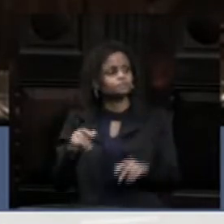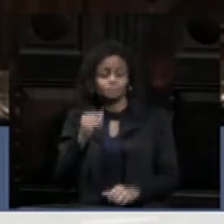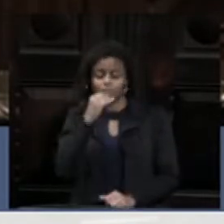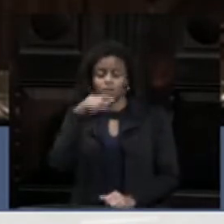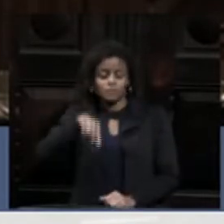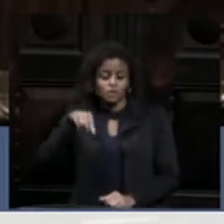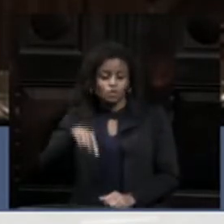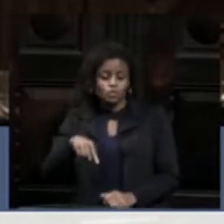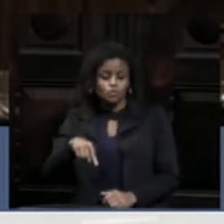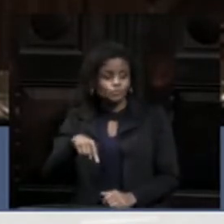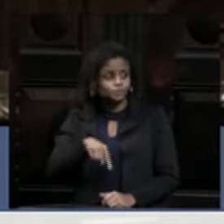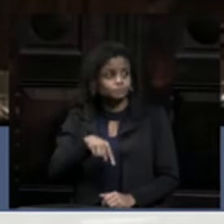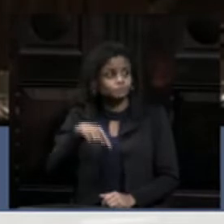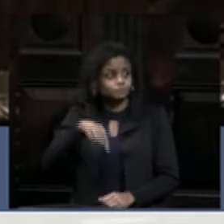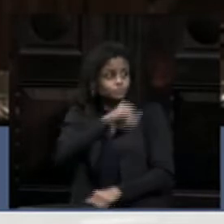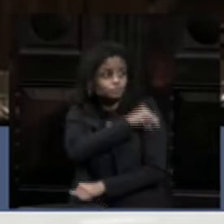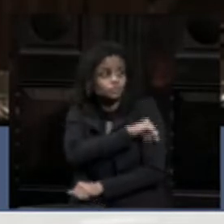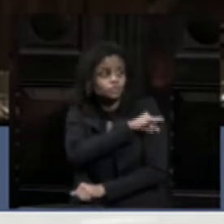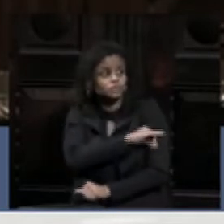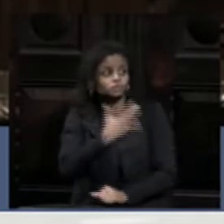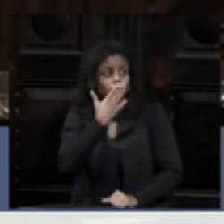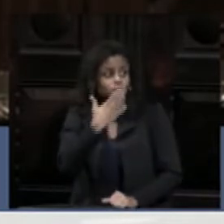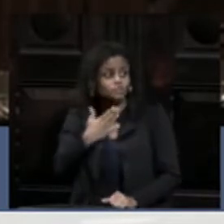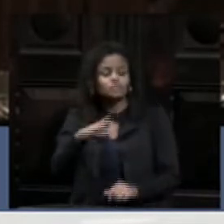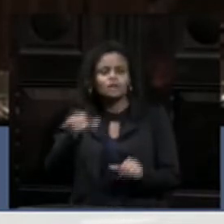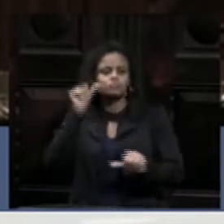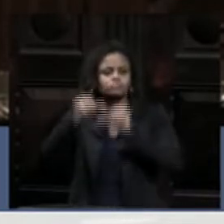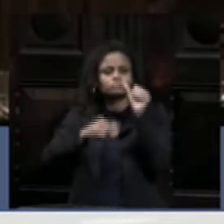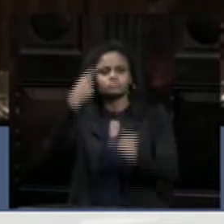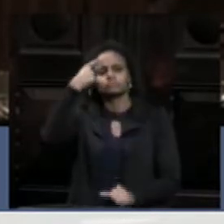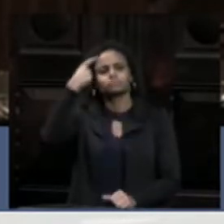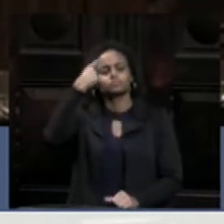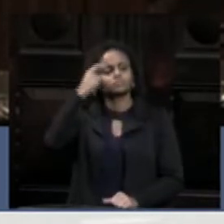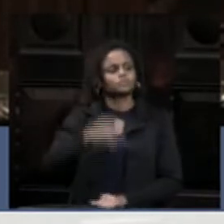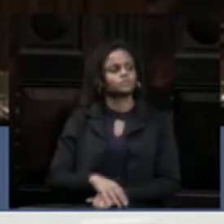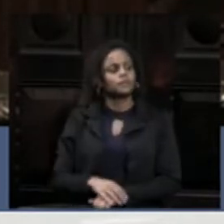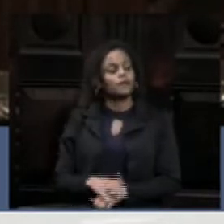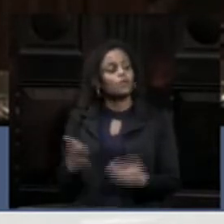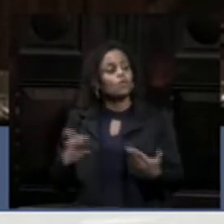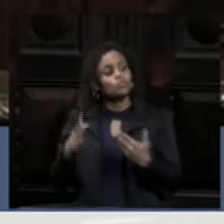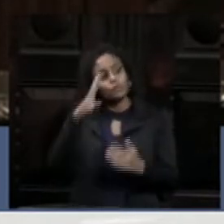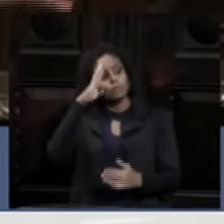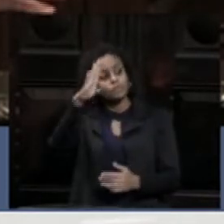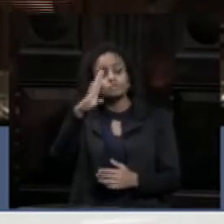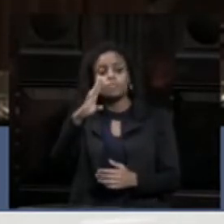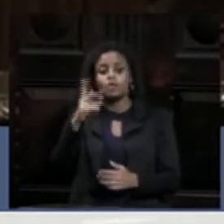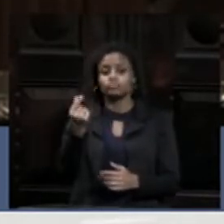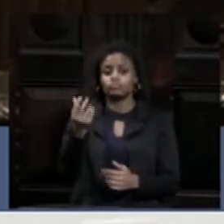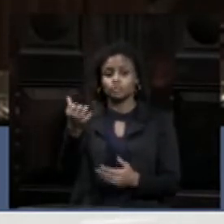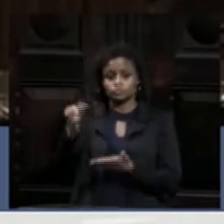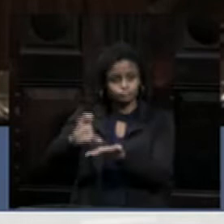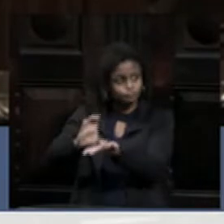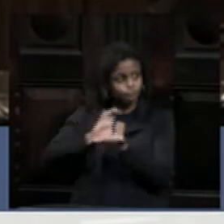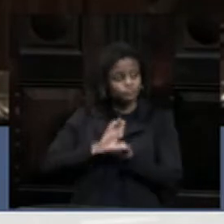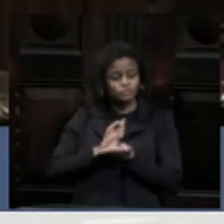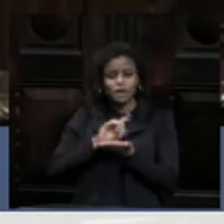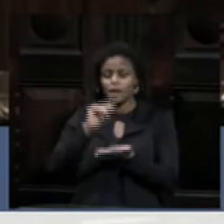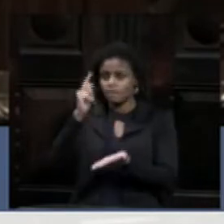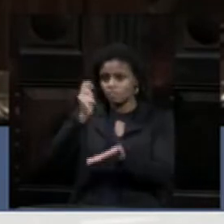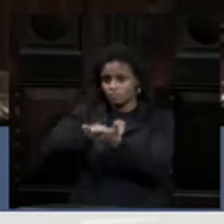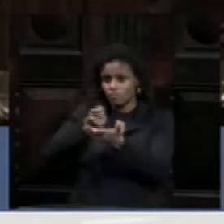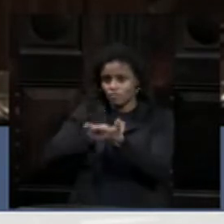os clubes já mudaram a trajetória de pensamento. Hoje, a principal fonte de renda dos clubes não são mais os